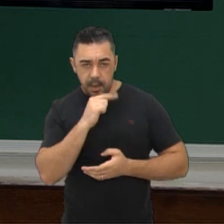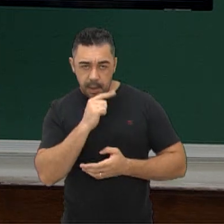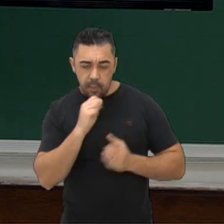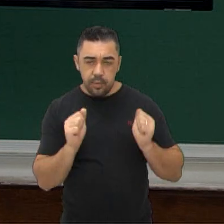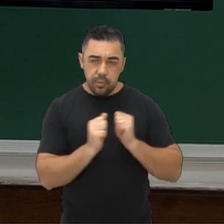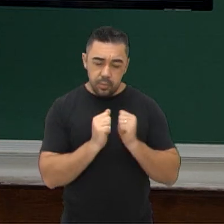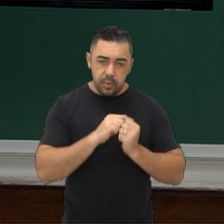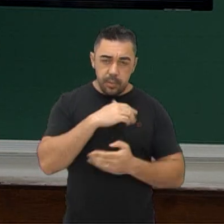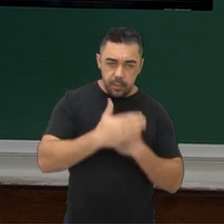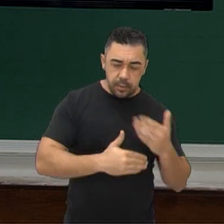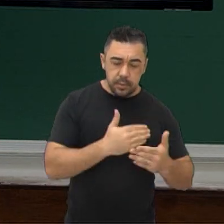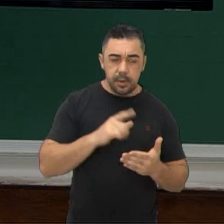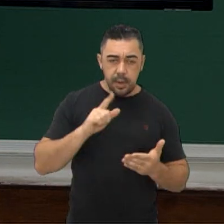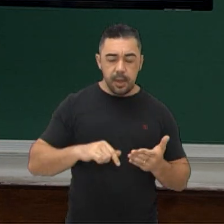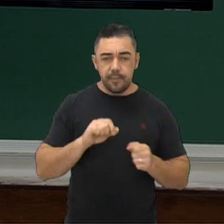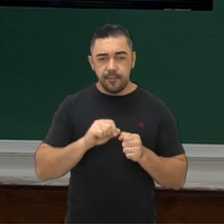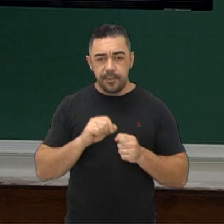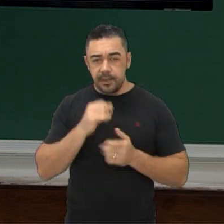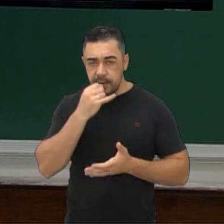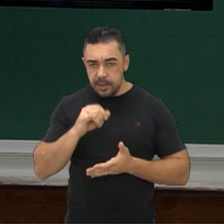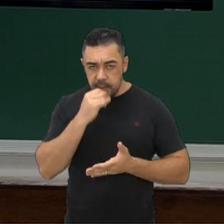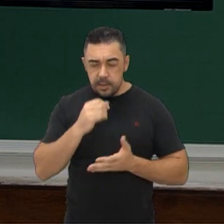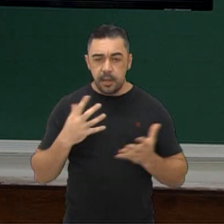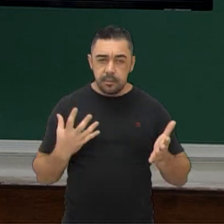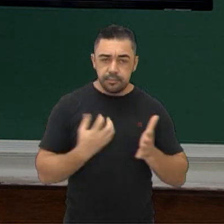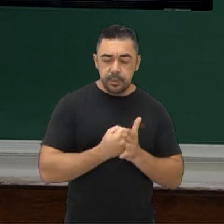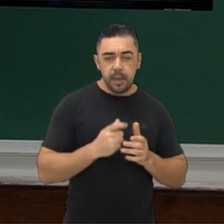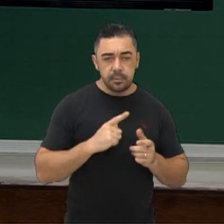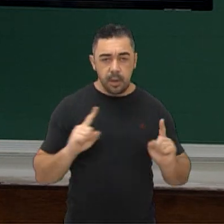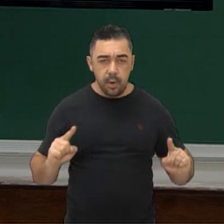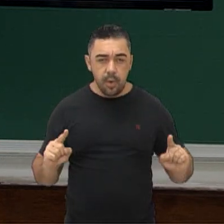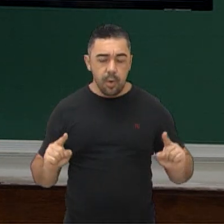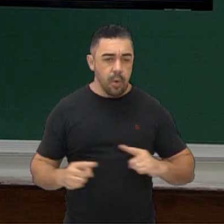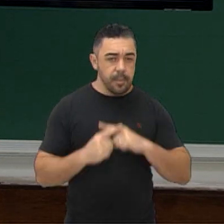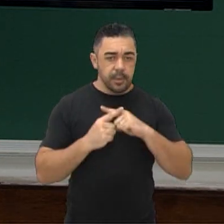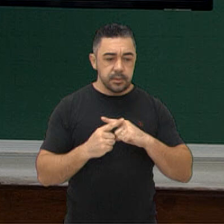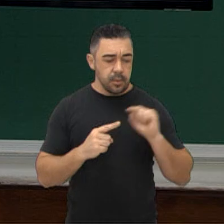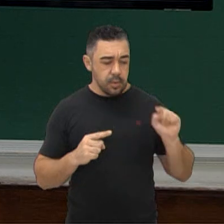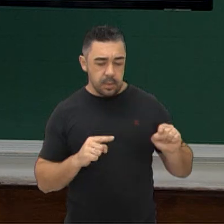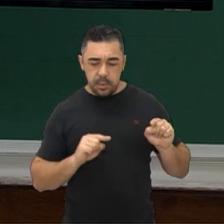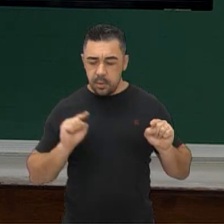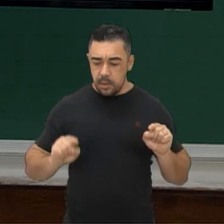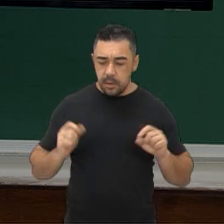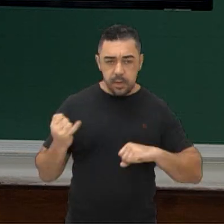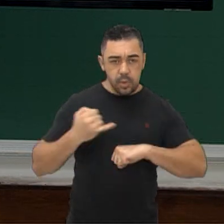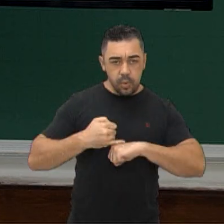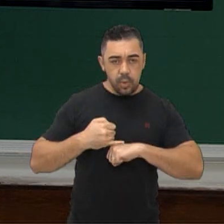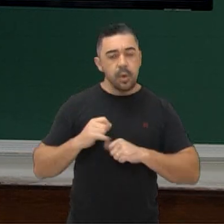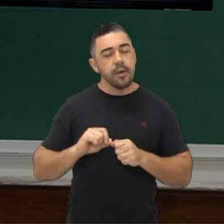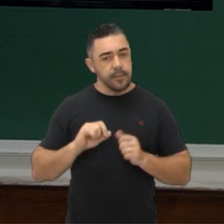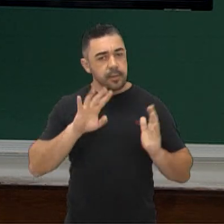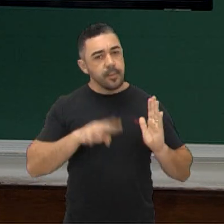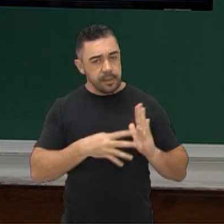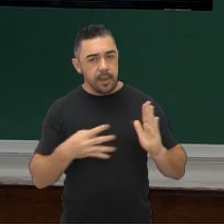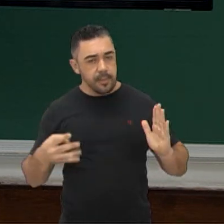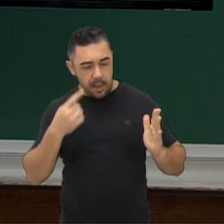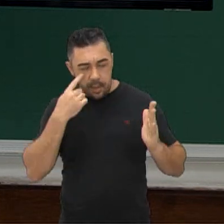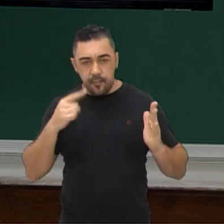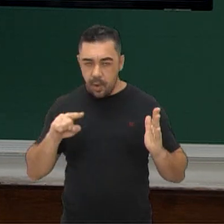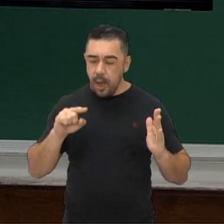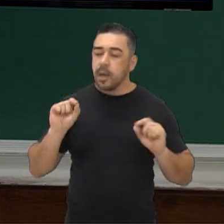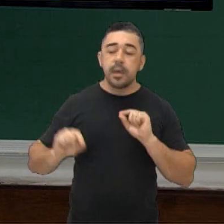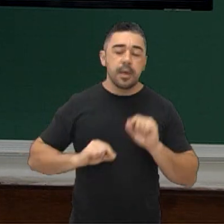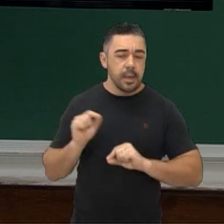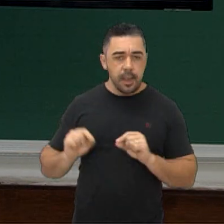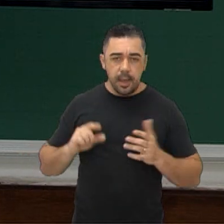envolvida no processo da eletrólise, e aí eu tenho uma competição entre os íons que estão lá, e aí eu tenho uma tabelinha onde eu vou olhar